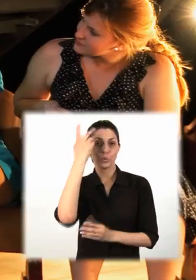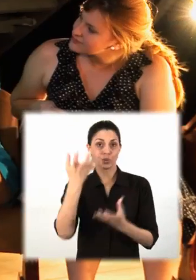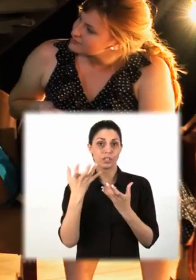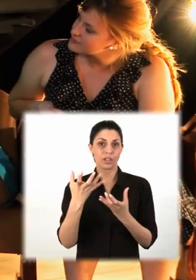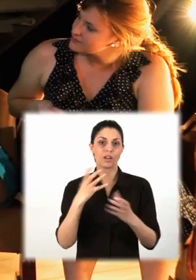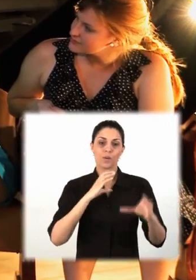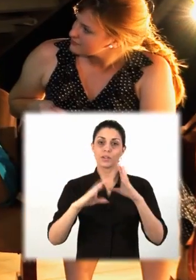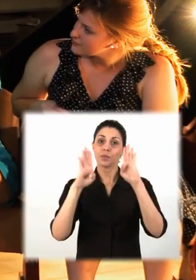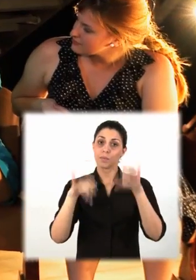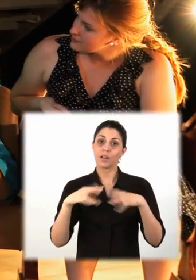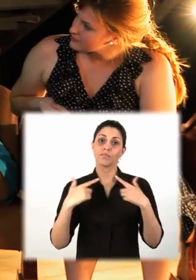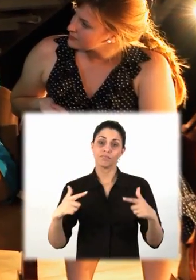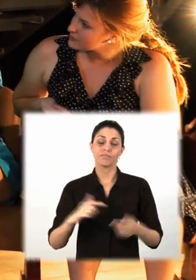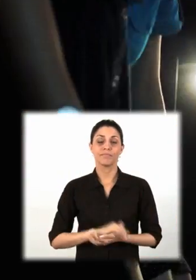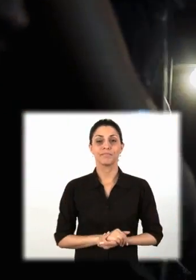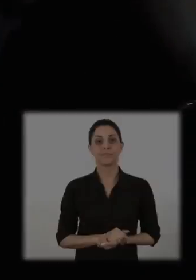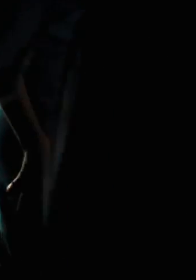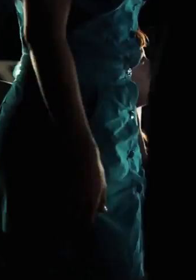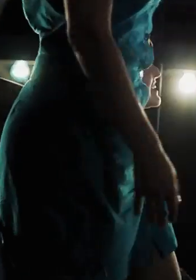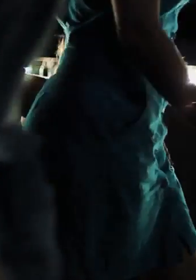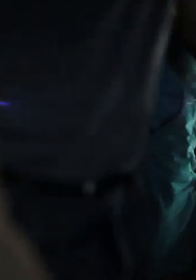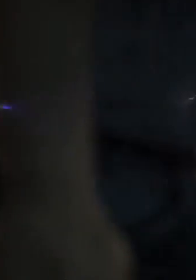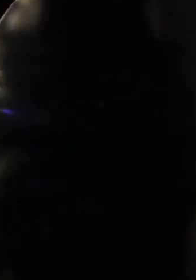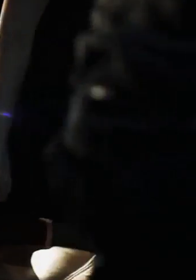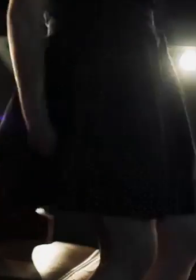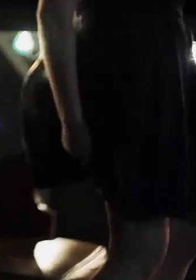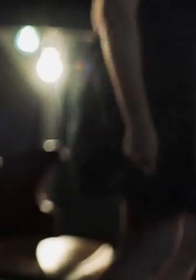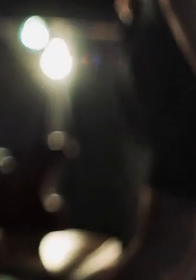todo mundo que quer usufruir bem da nossa língua portuguesa.